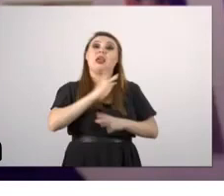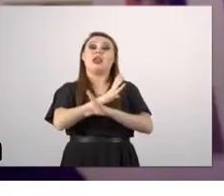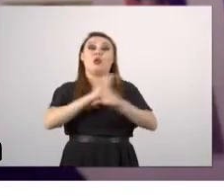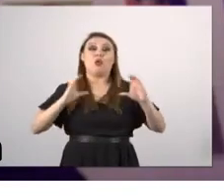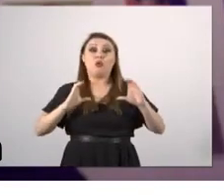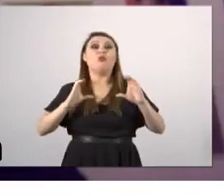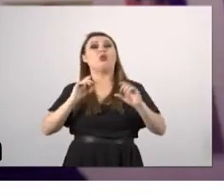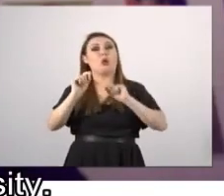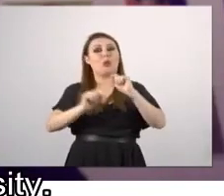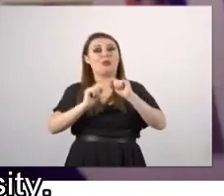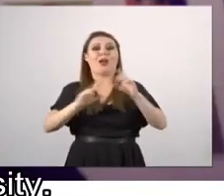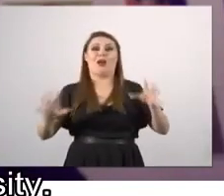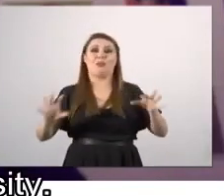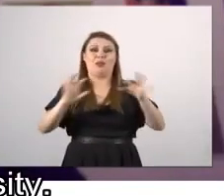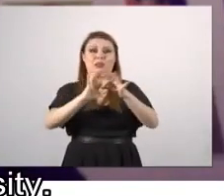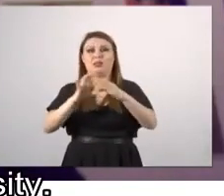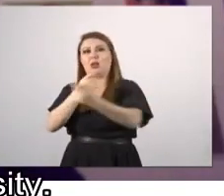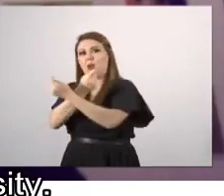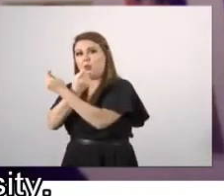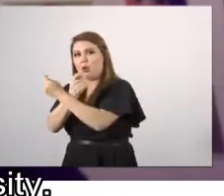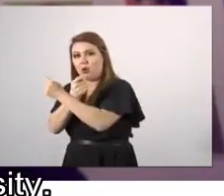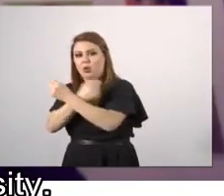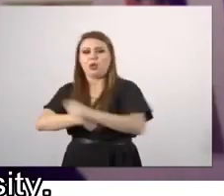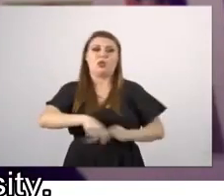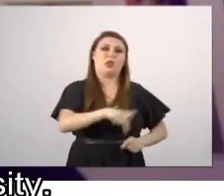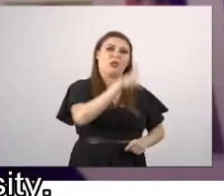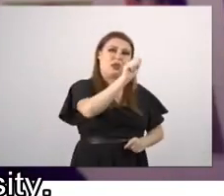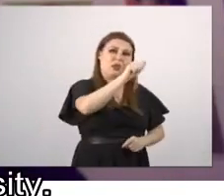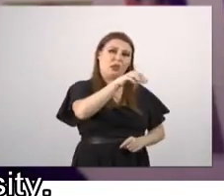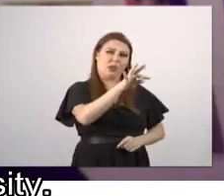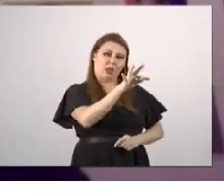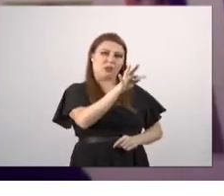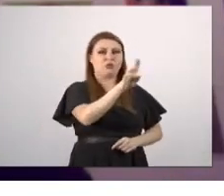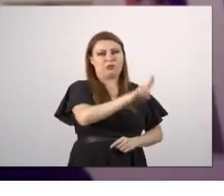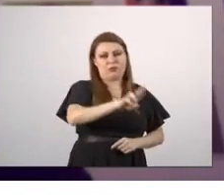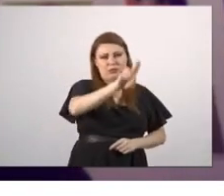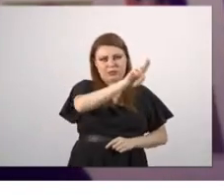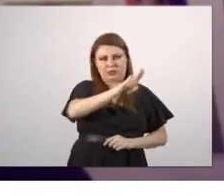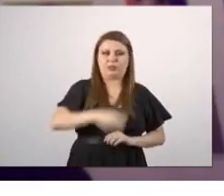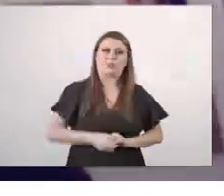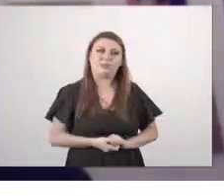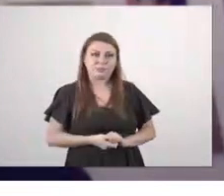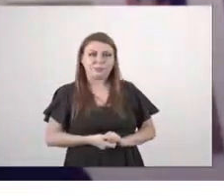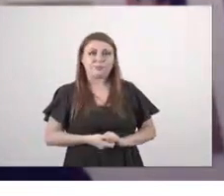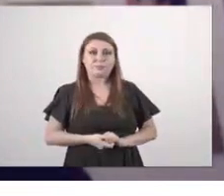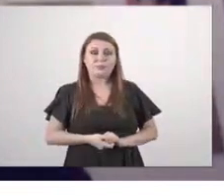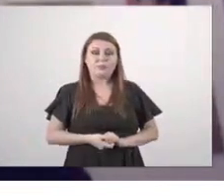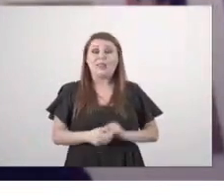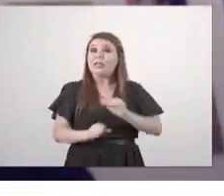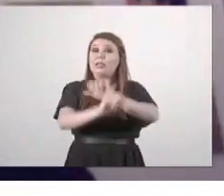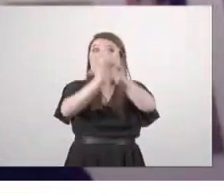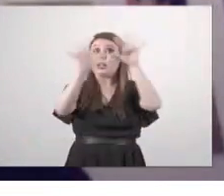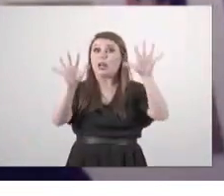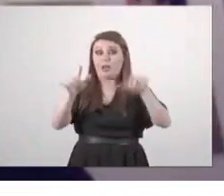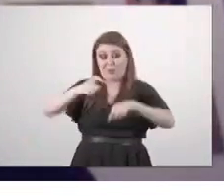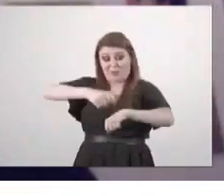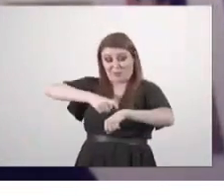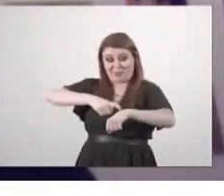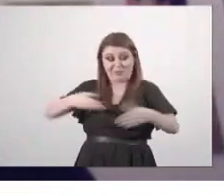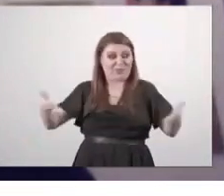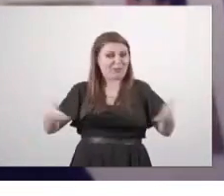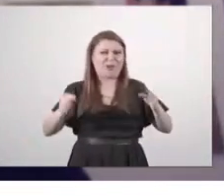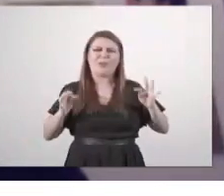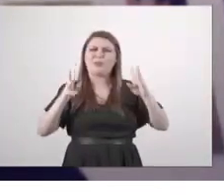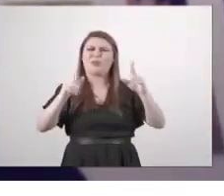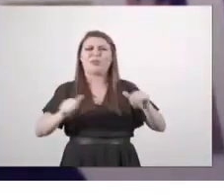a essa parceria PUC-Paraná, Kent State University. É claro que nesse momento vocês estão muito felizes